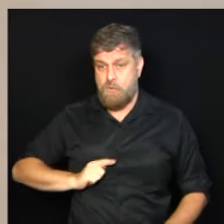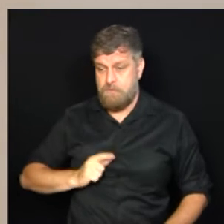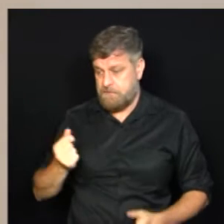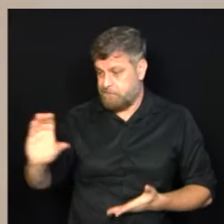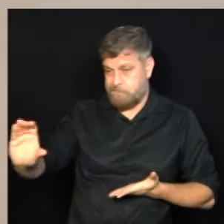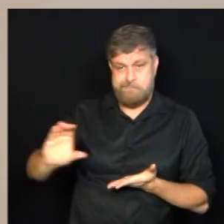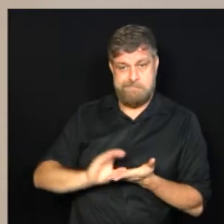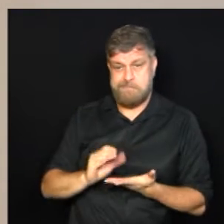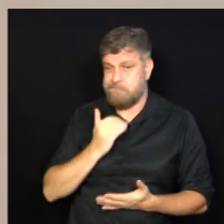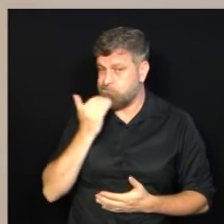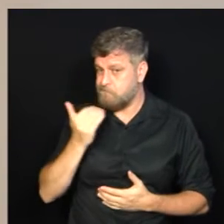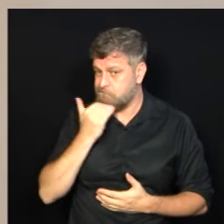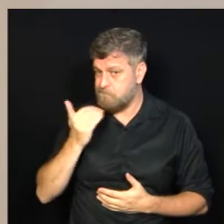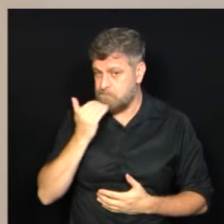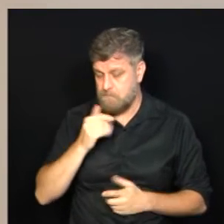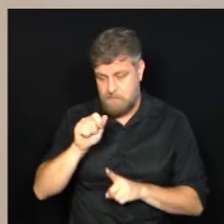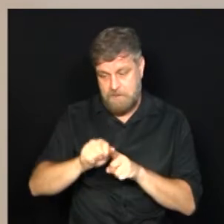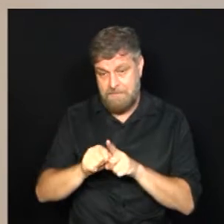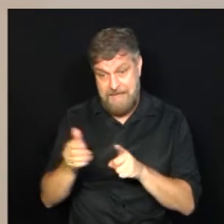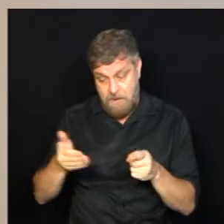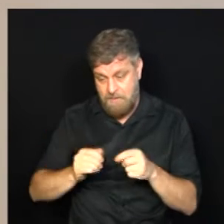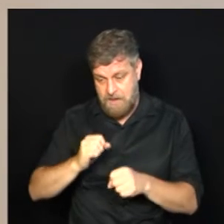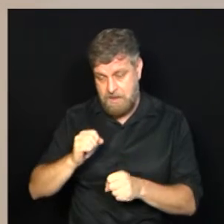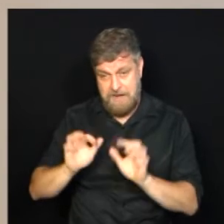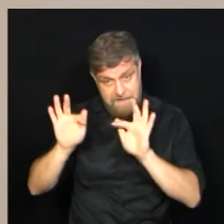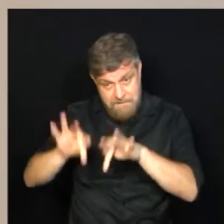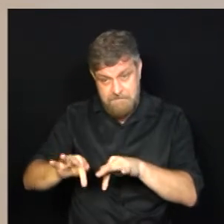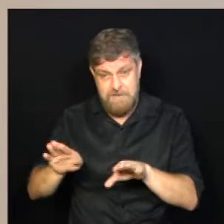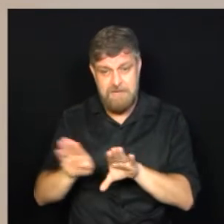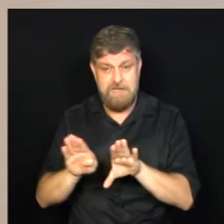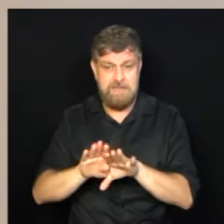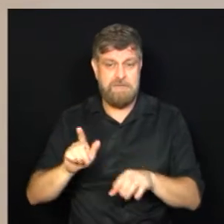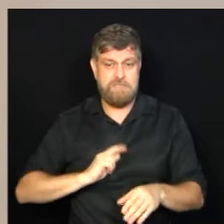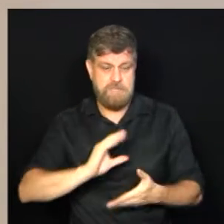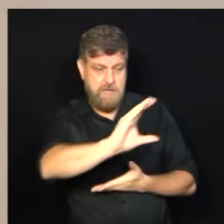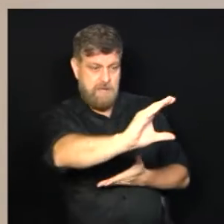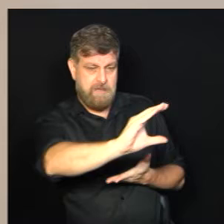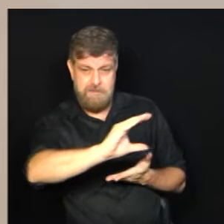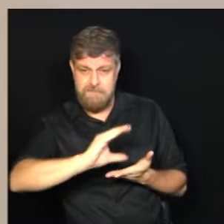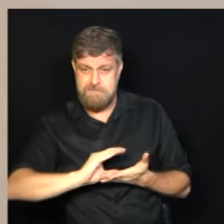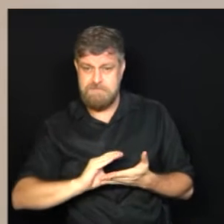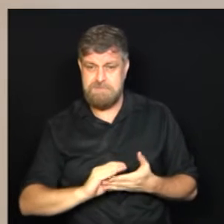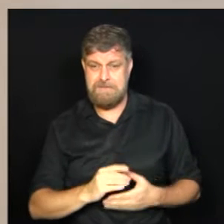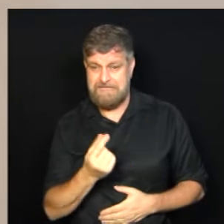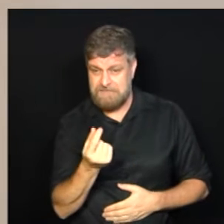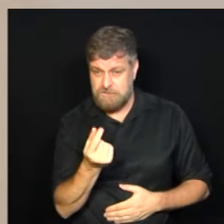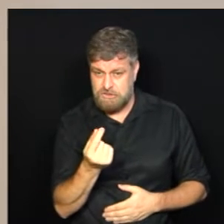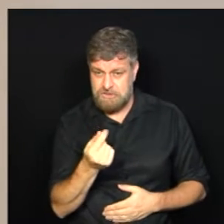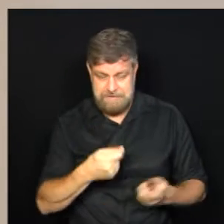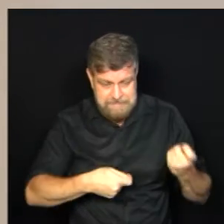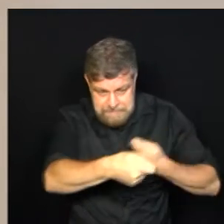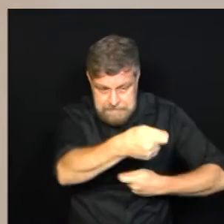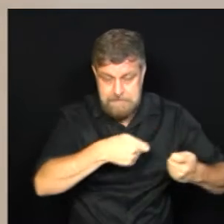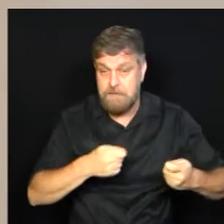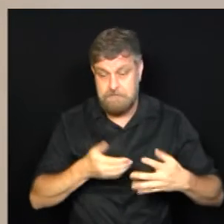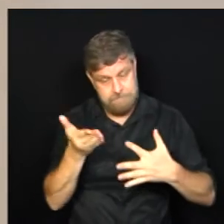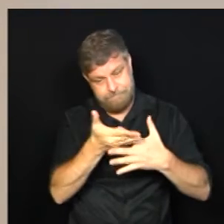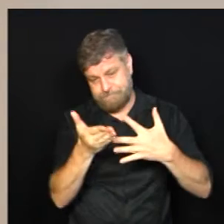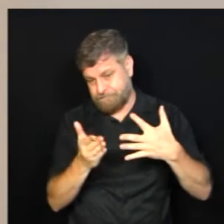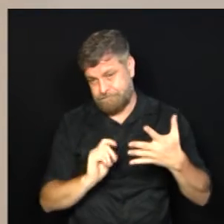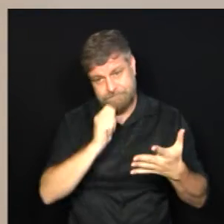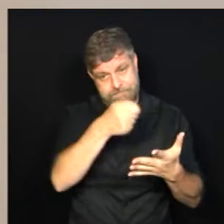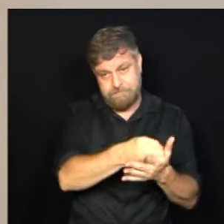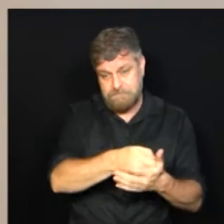neste mês, os auxílios de Pronamp que vieram, os empréstimos que vieram e vão ter que ser quitados. Enfim, é um